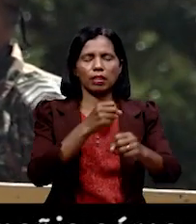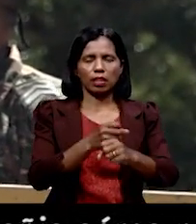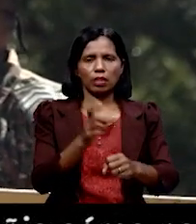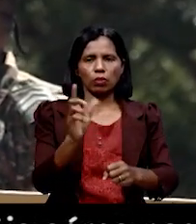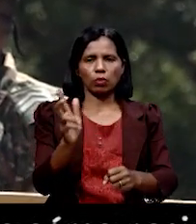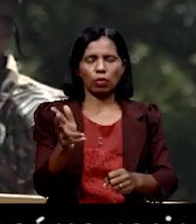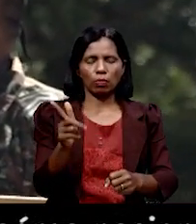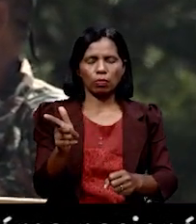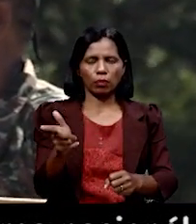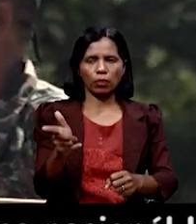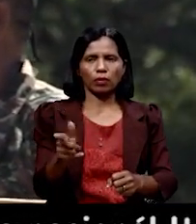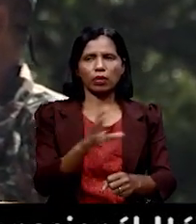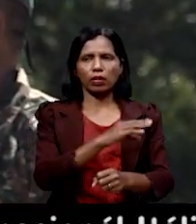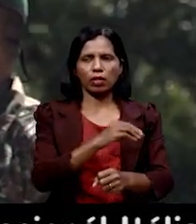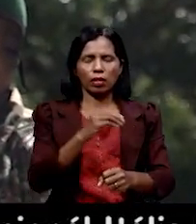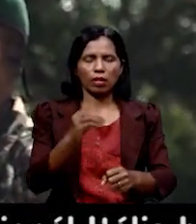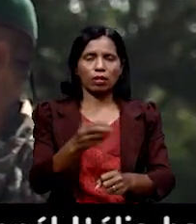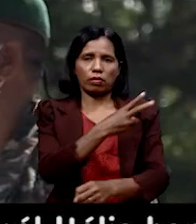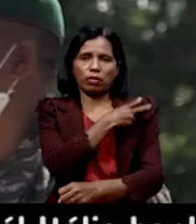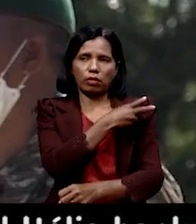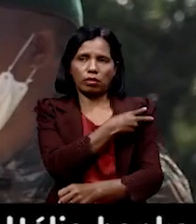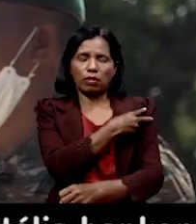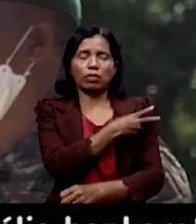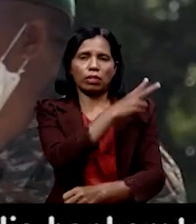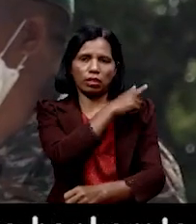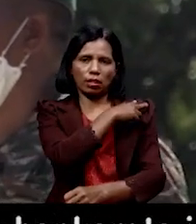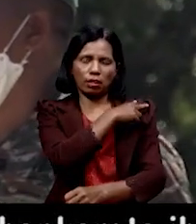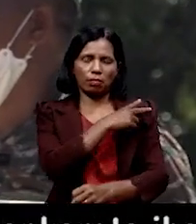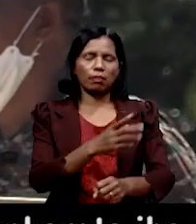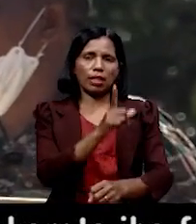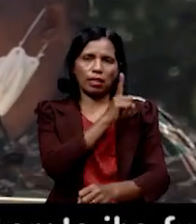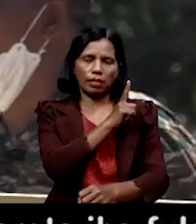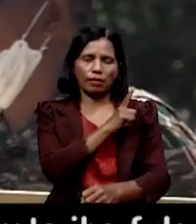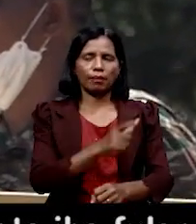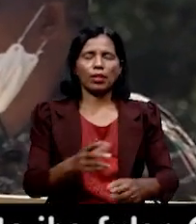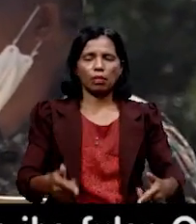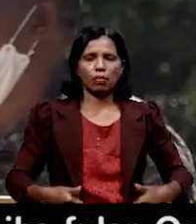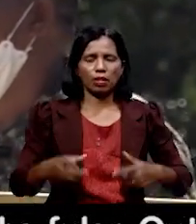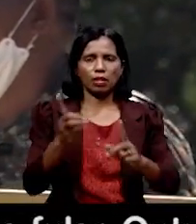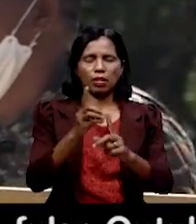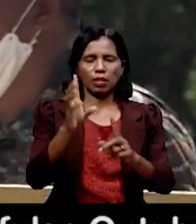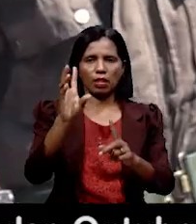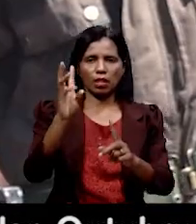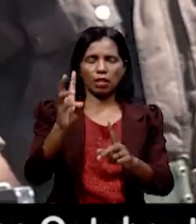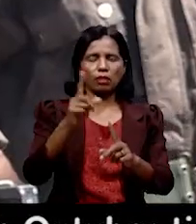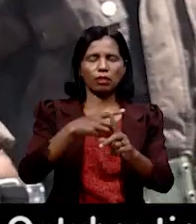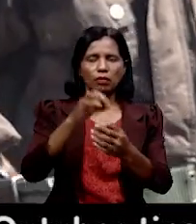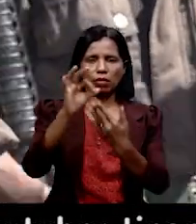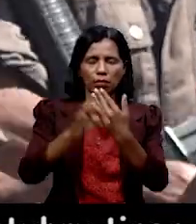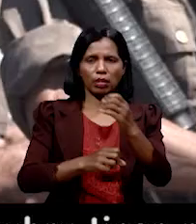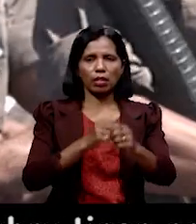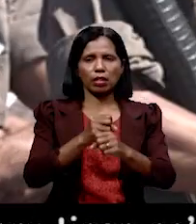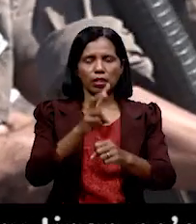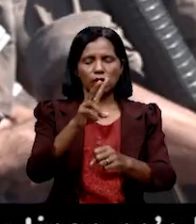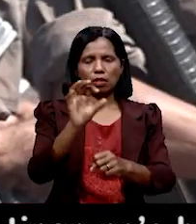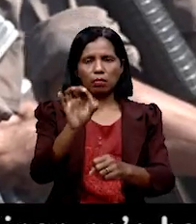divisa brigadeiro, major general, to tenente general. Lereanan Timur mori si lorong nen fulan Fevereru tinang ringwida atu si alimanur resin